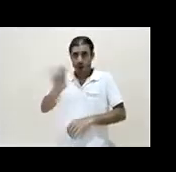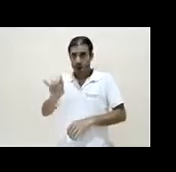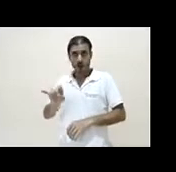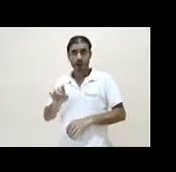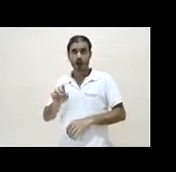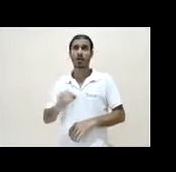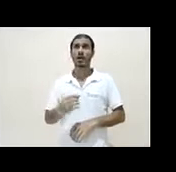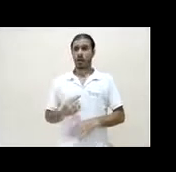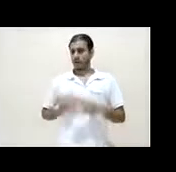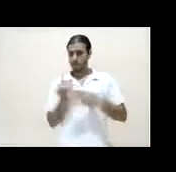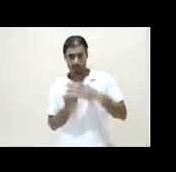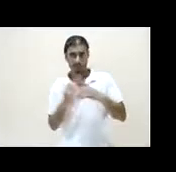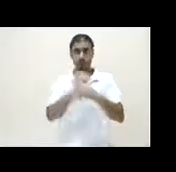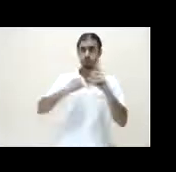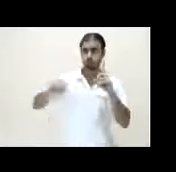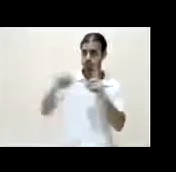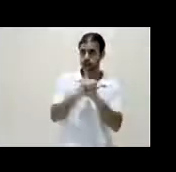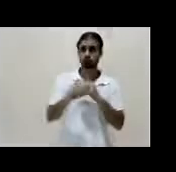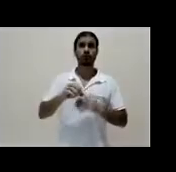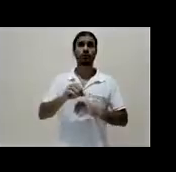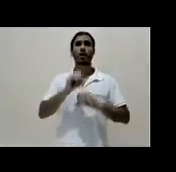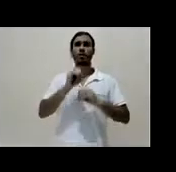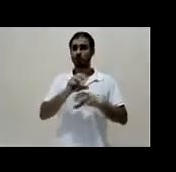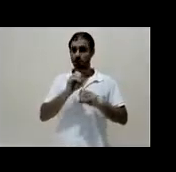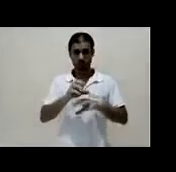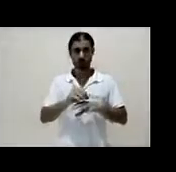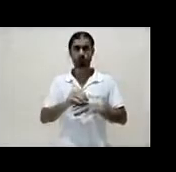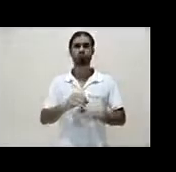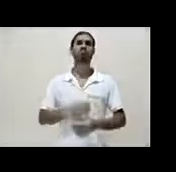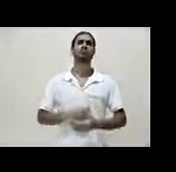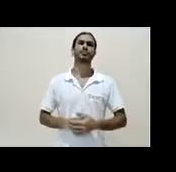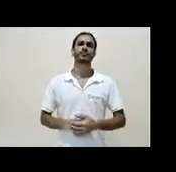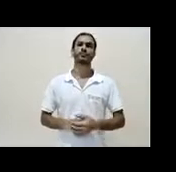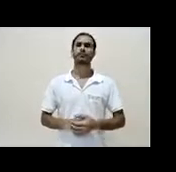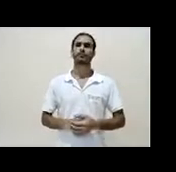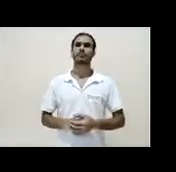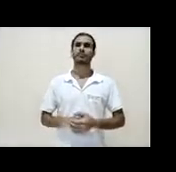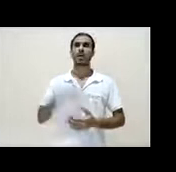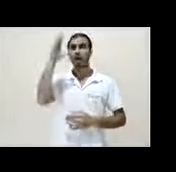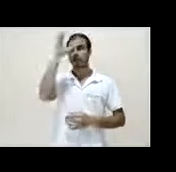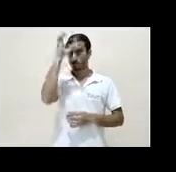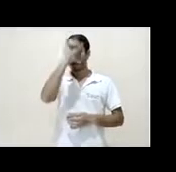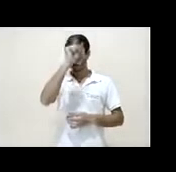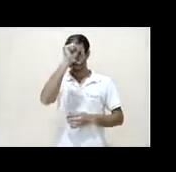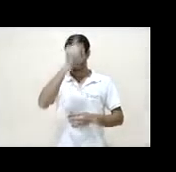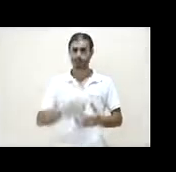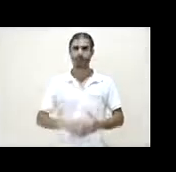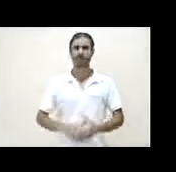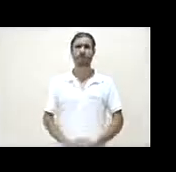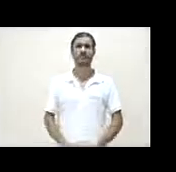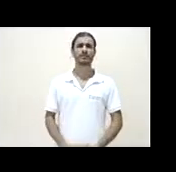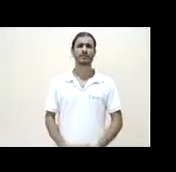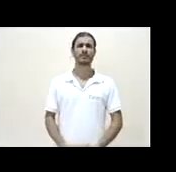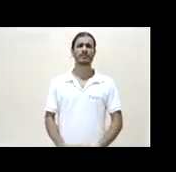cultural. E isso encara como uma educação integral. E aí Lucchesi, ele diz, né, ele fala o seguinte,